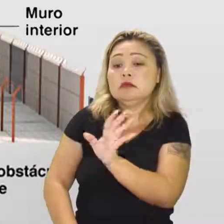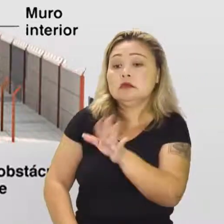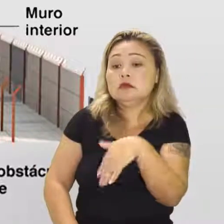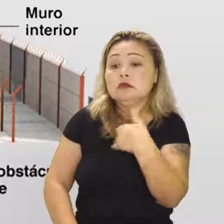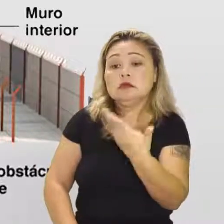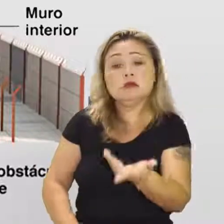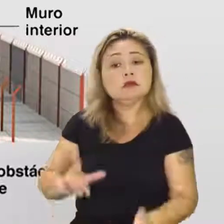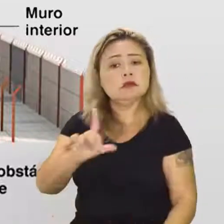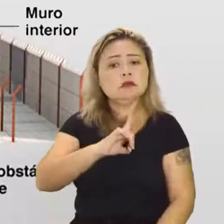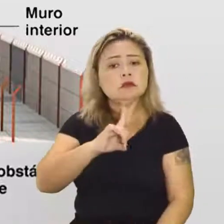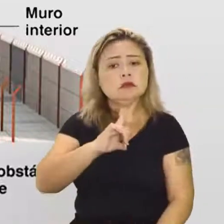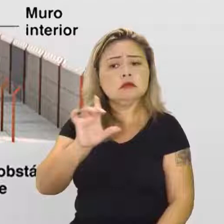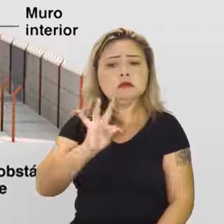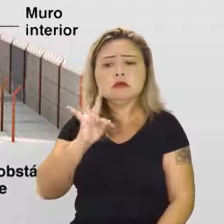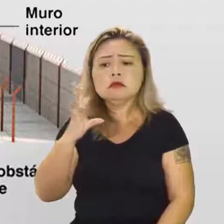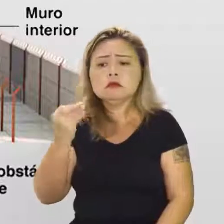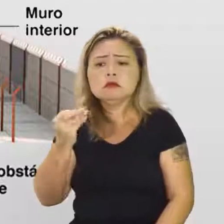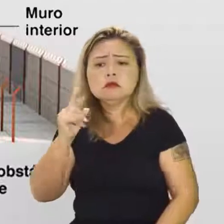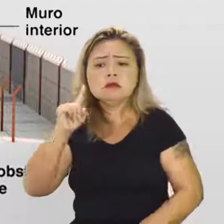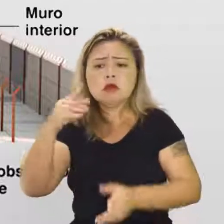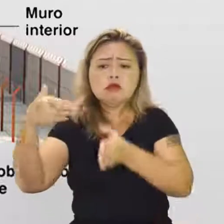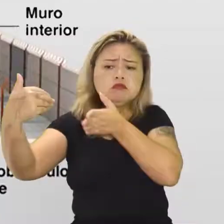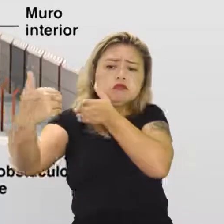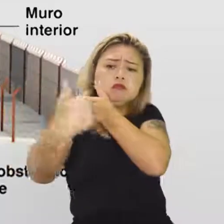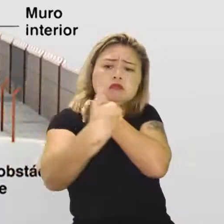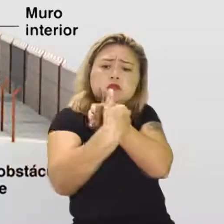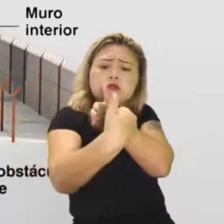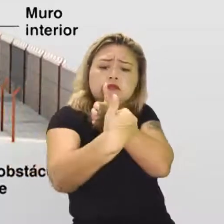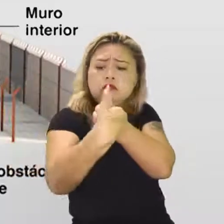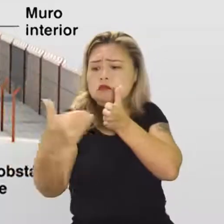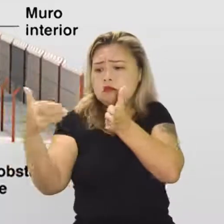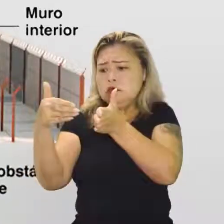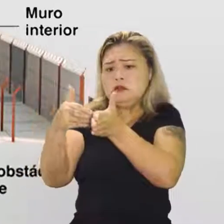Então, nós temos aqui toda uma proteção.